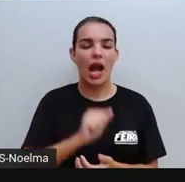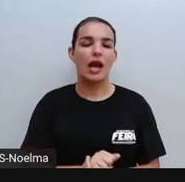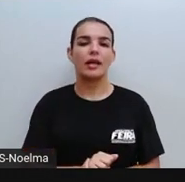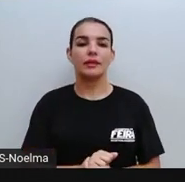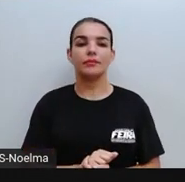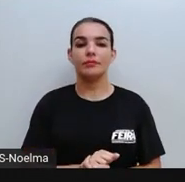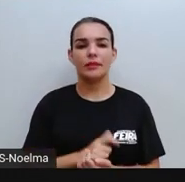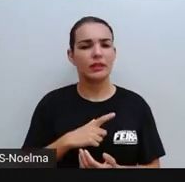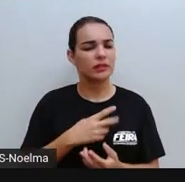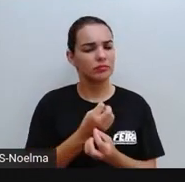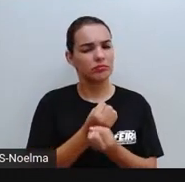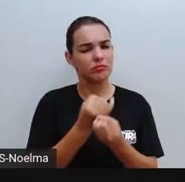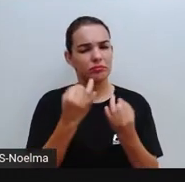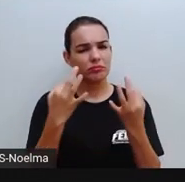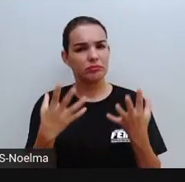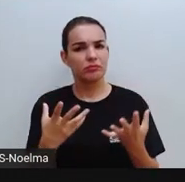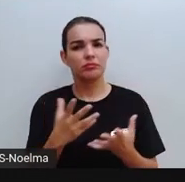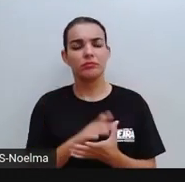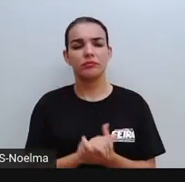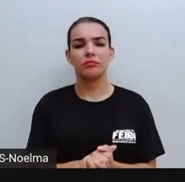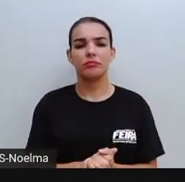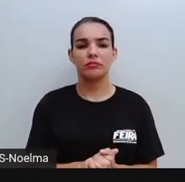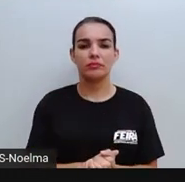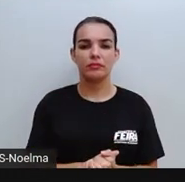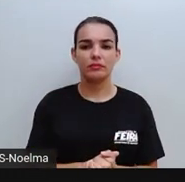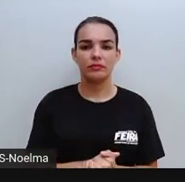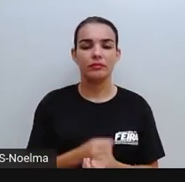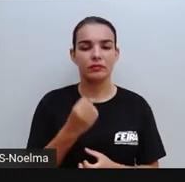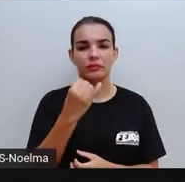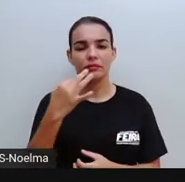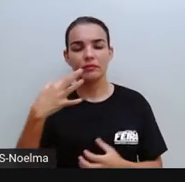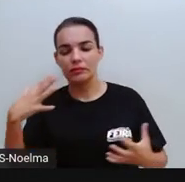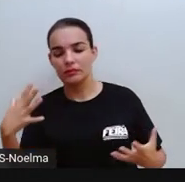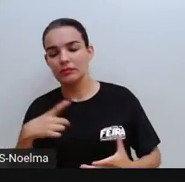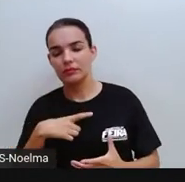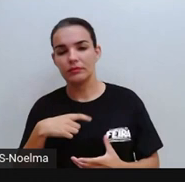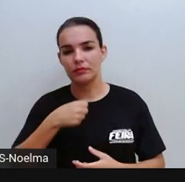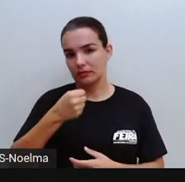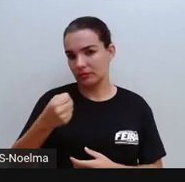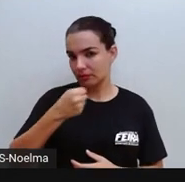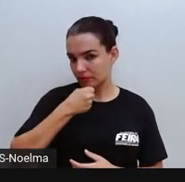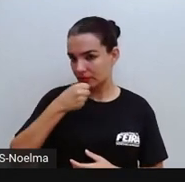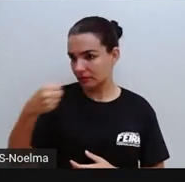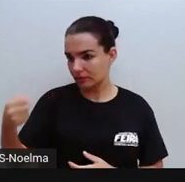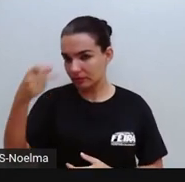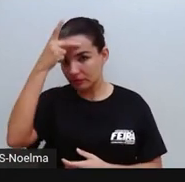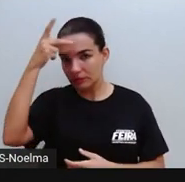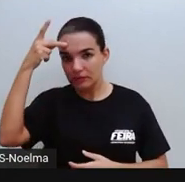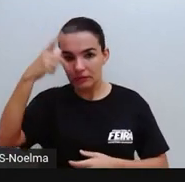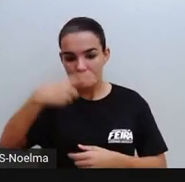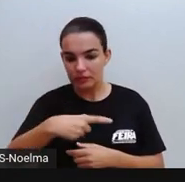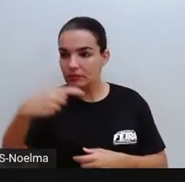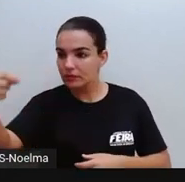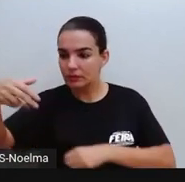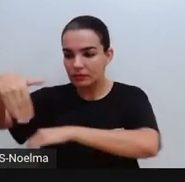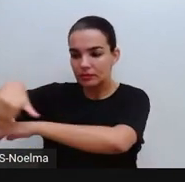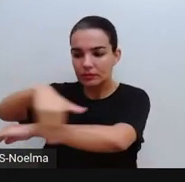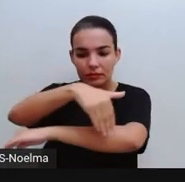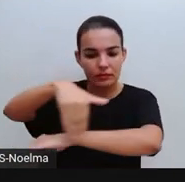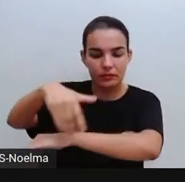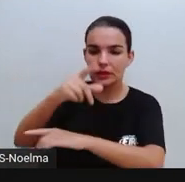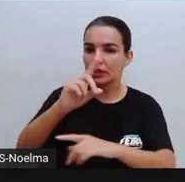aí vários a porta eles né é Patrícia e Lays então nós temos vários repórteres que são as pessoas que não vão